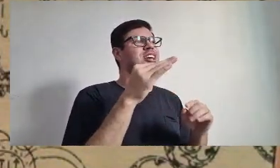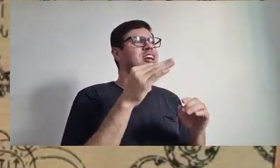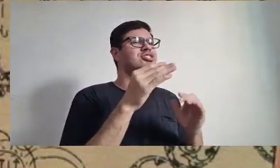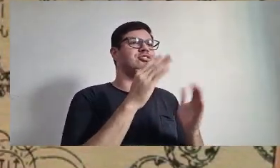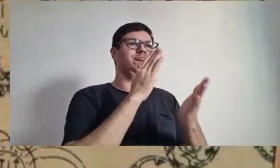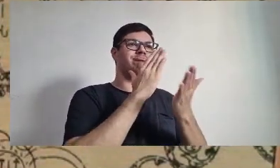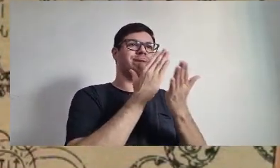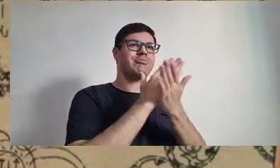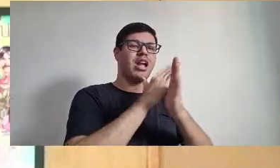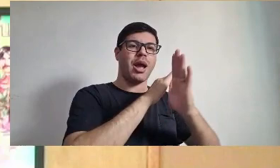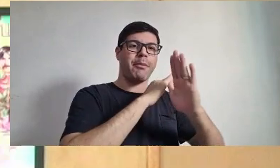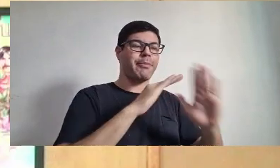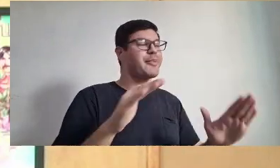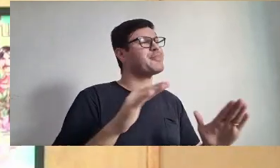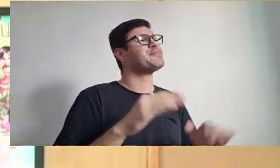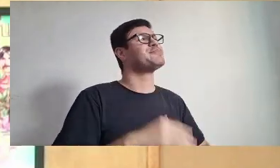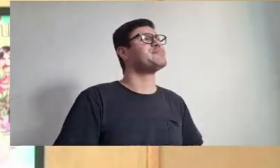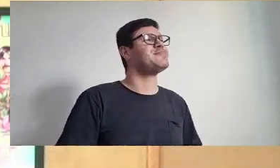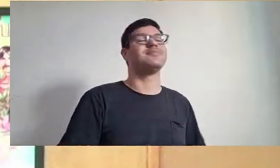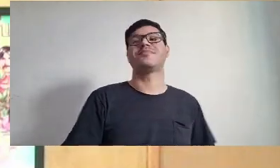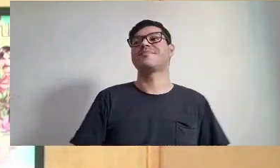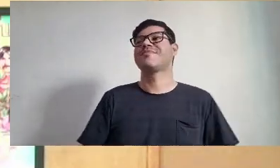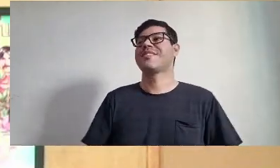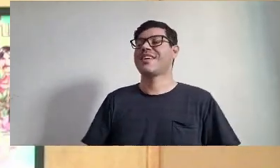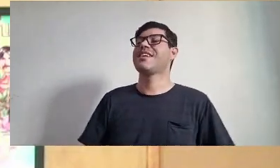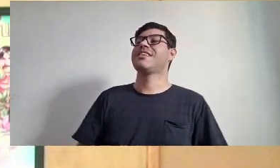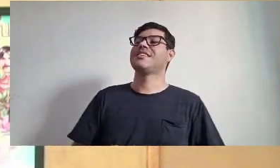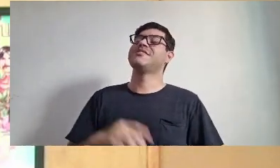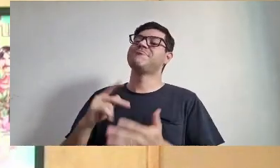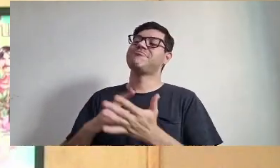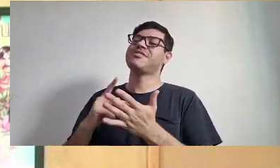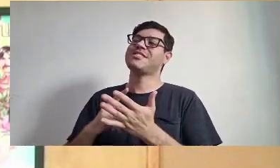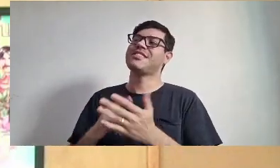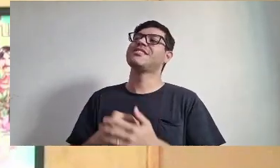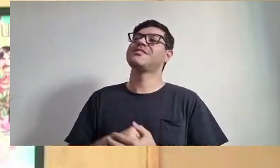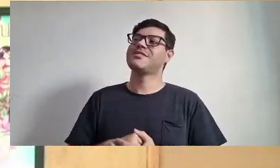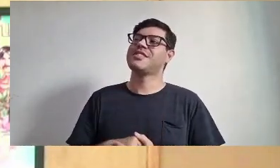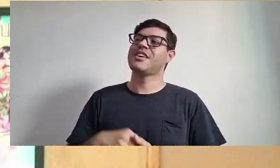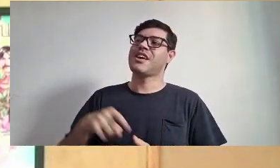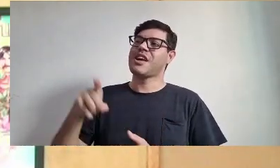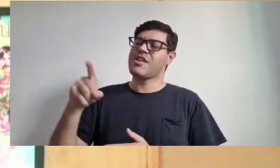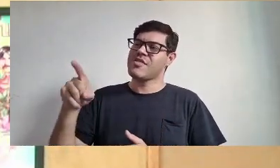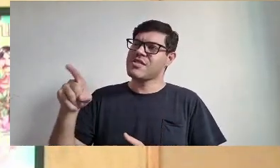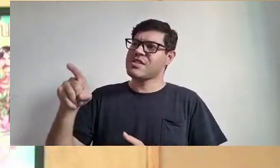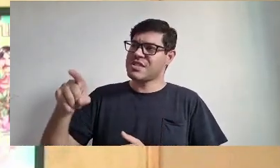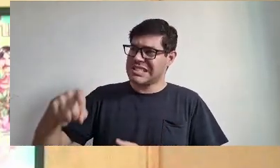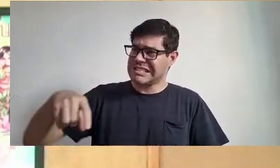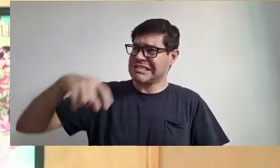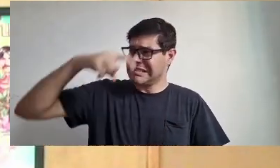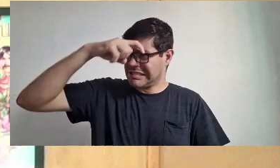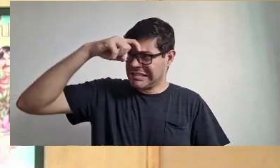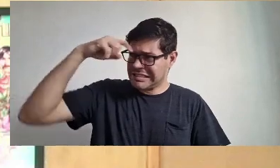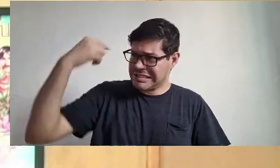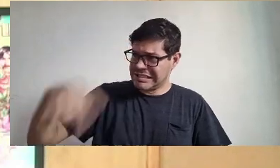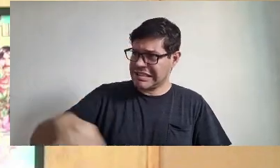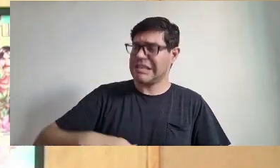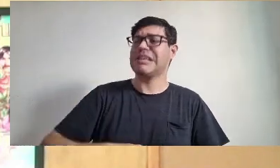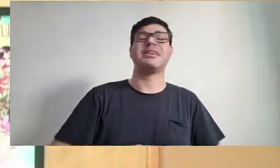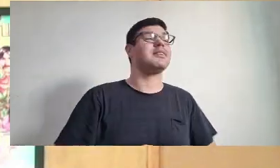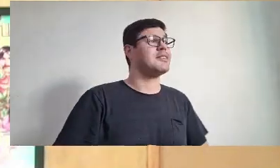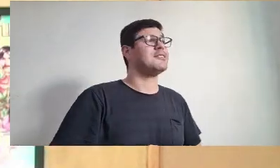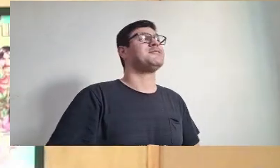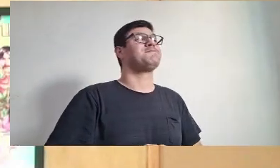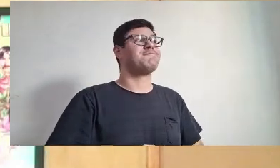ficava comigo na rádio para trocar as palavras, lembra? Faz mais de 40 anos, como se diz, enferrujou o inglês. Não a gente fica com o